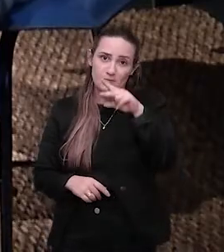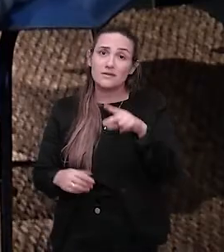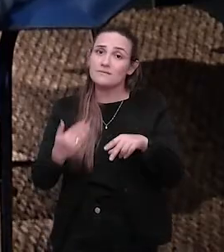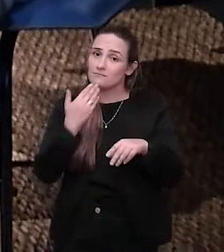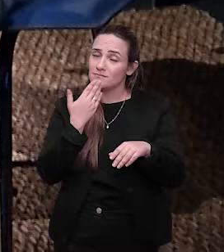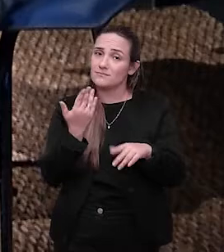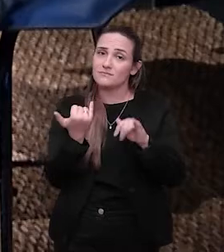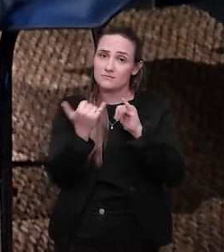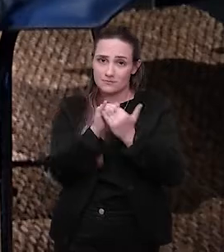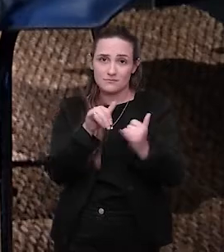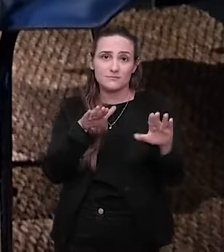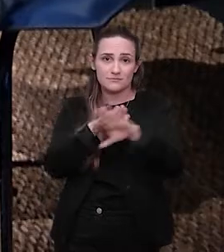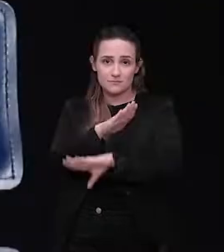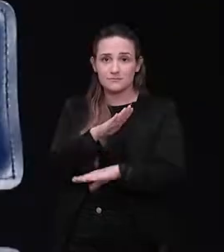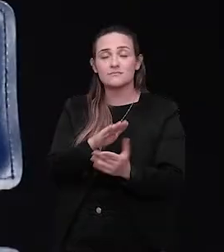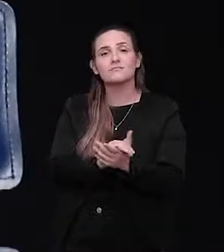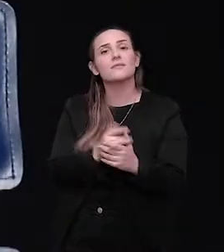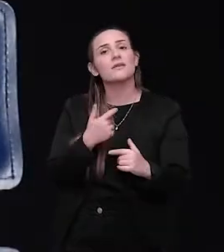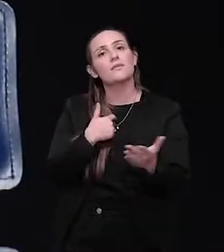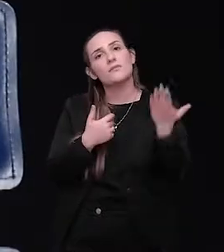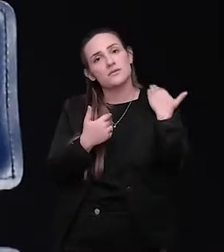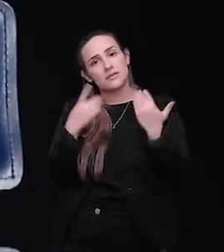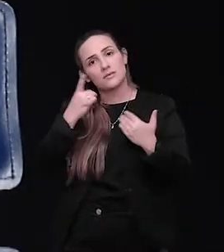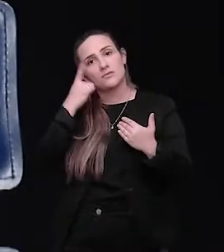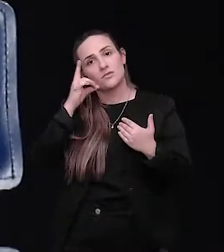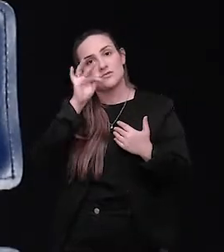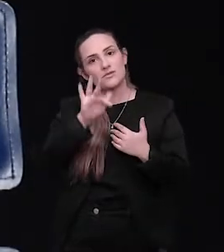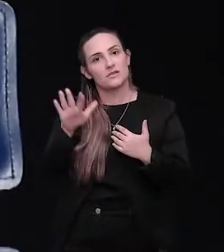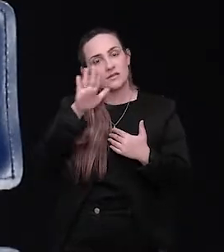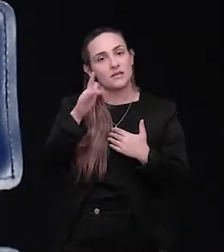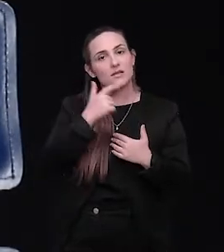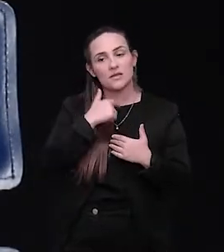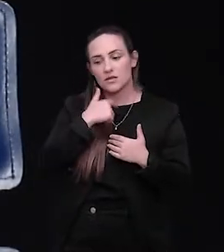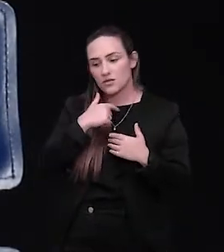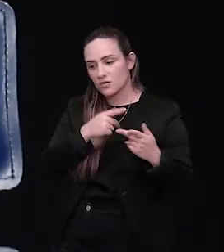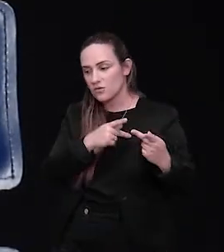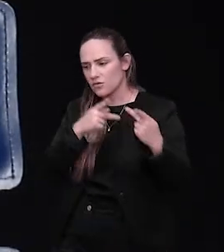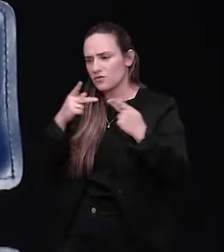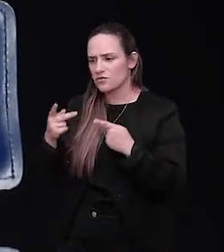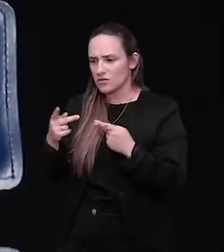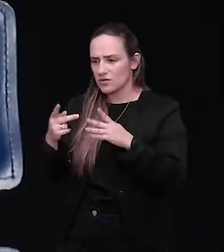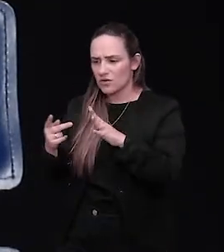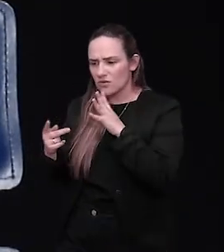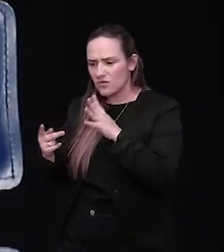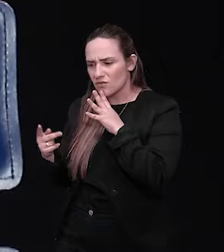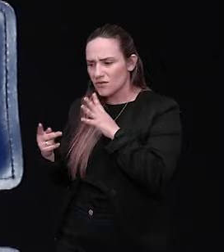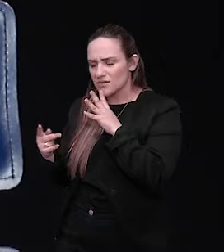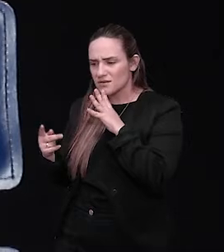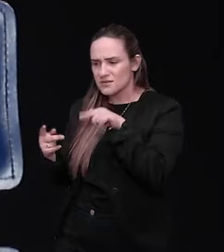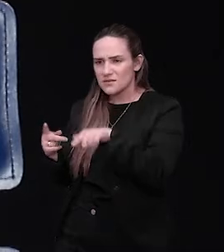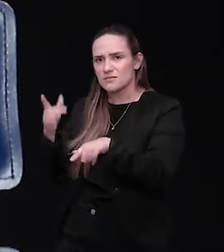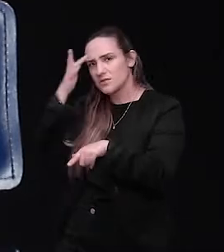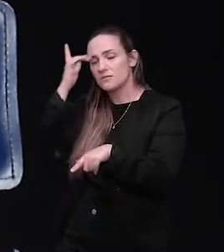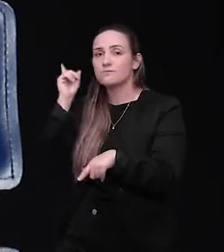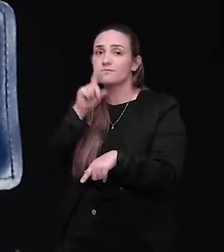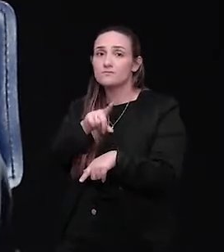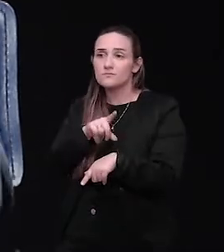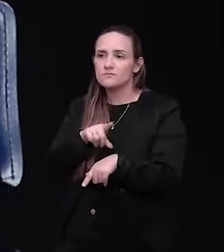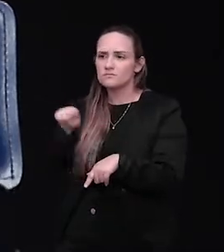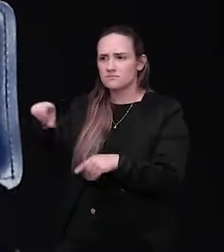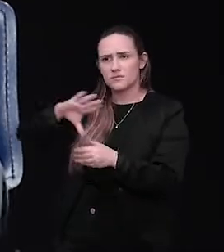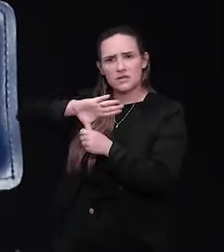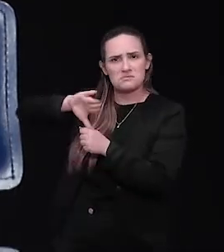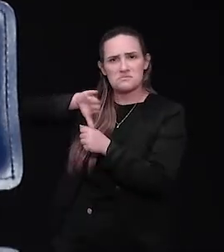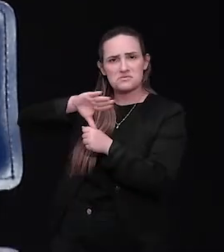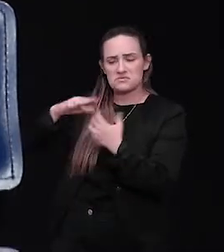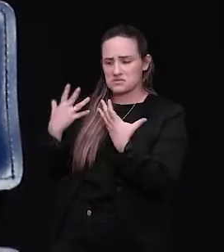legal. Eu lembro, permita até me fazer uma interrupção na tua fala, quando eu fui parlamentar federal, eu visitei a Embaixada Americana. Fomos pedir clemência, alguém